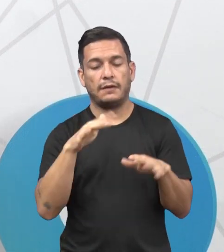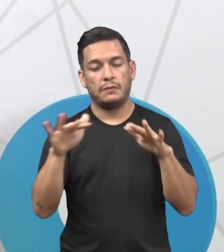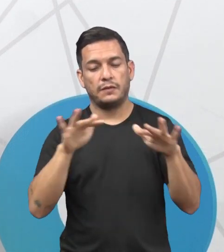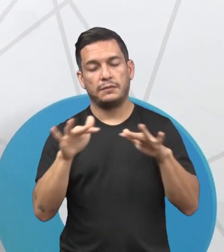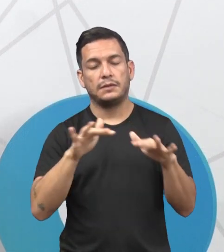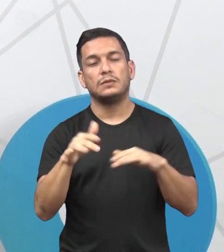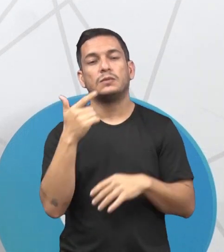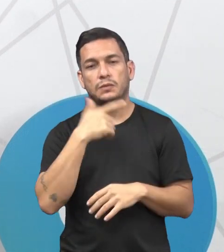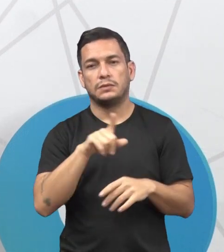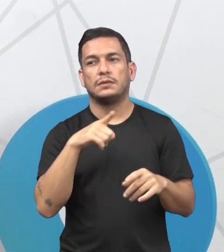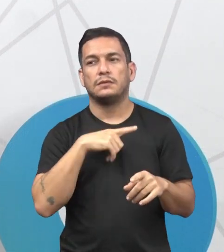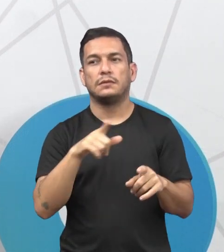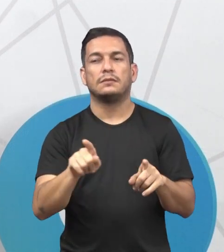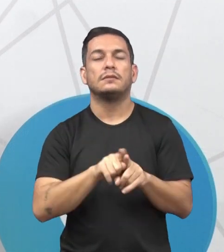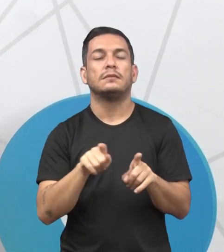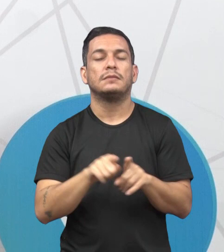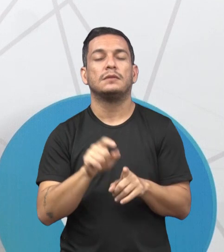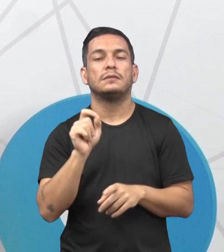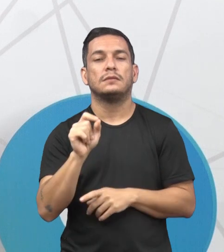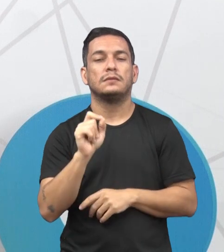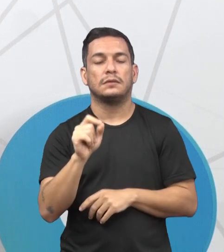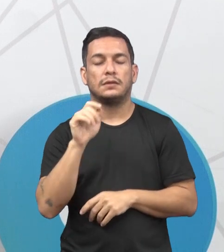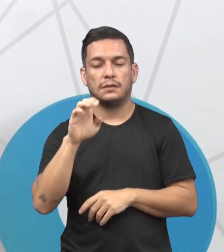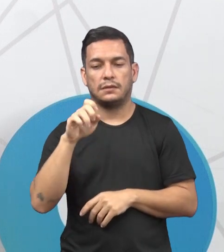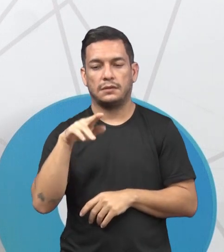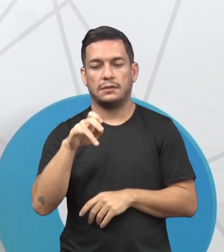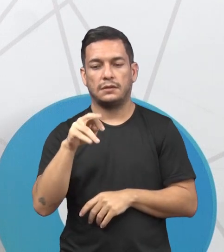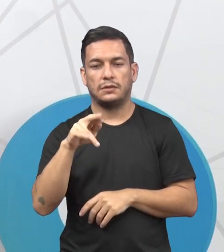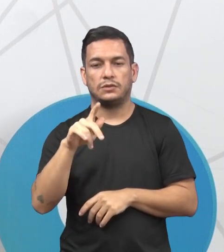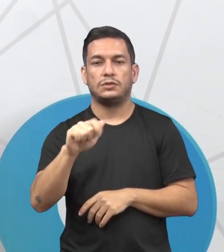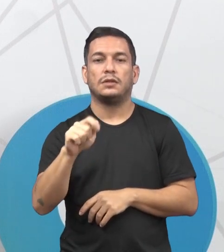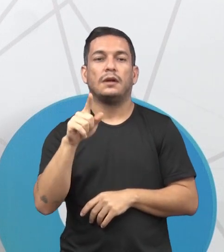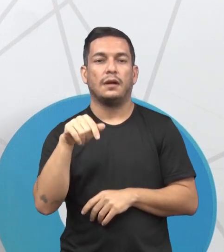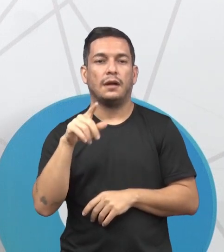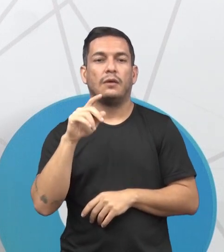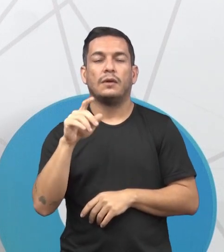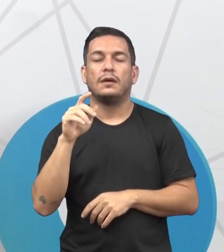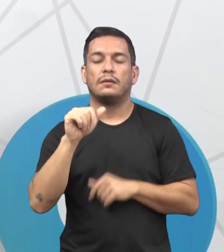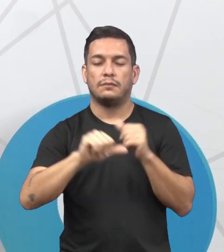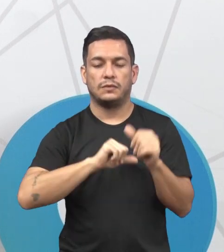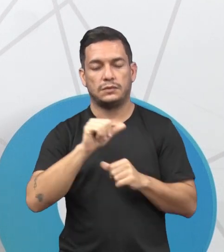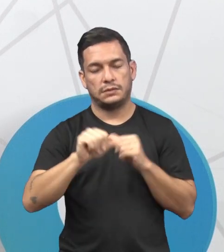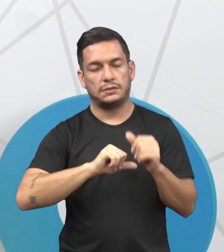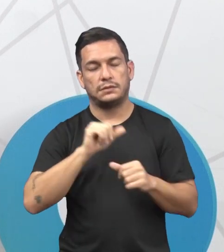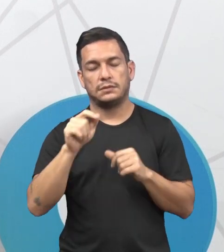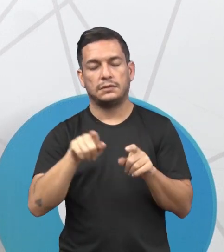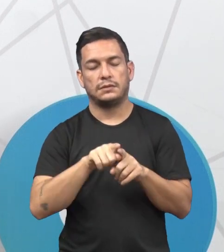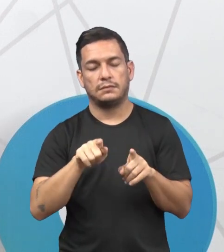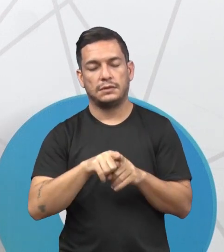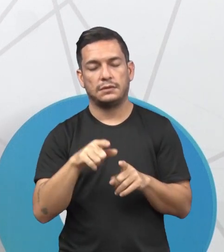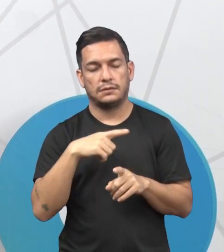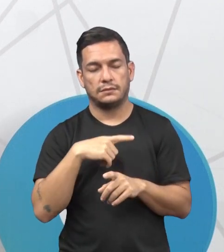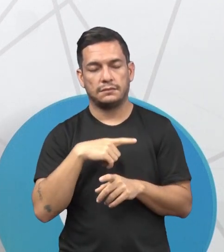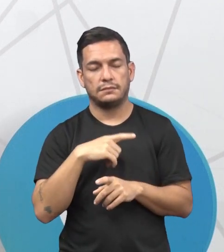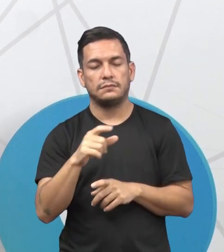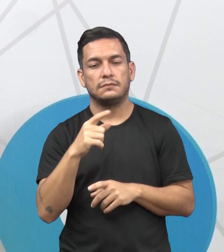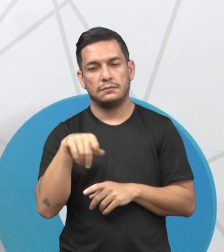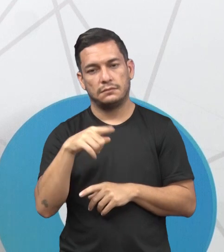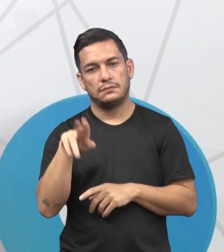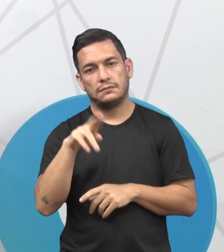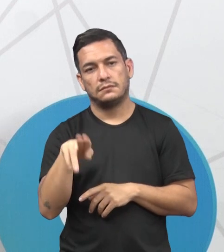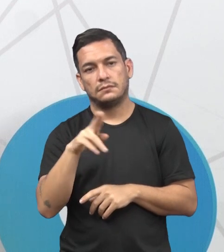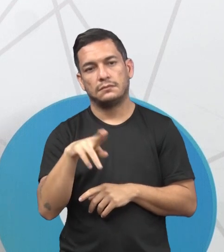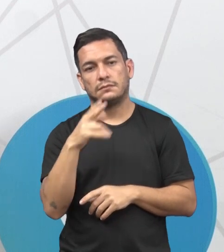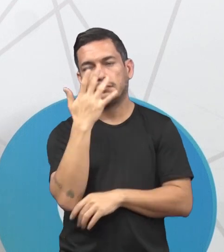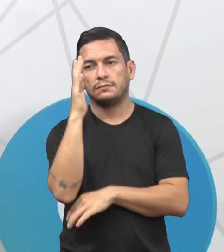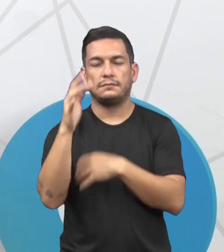também consegue ter a produção da energia. E também é renovável essa fonte, também está à disposição e você utiliza a